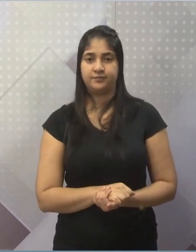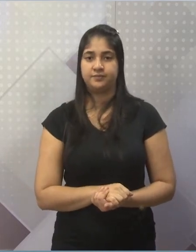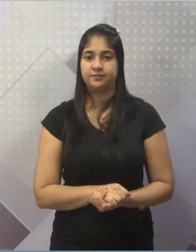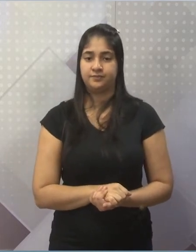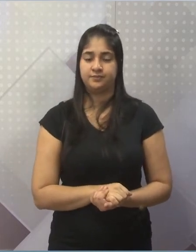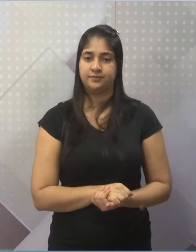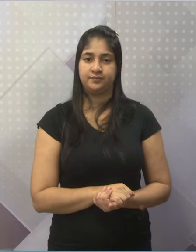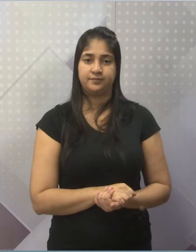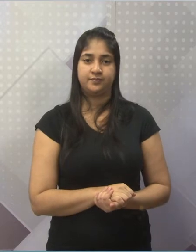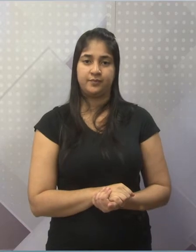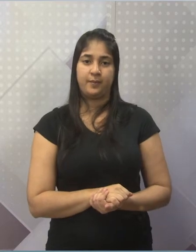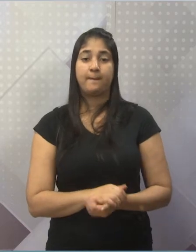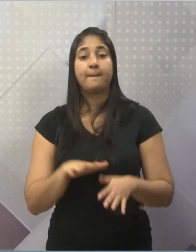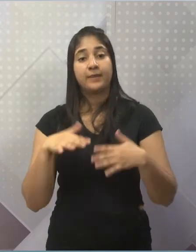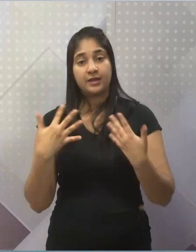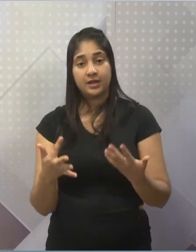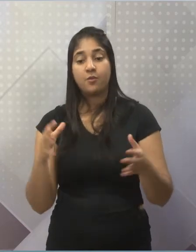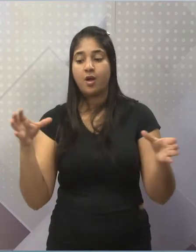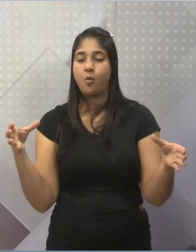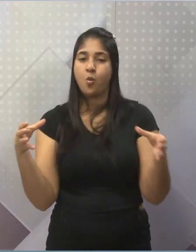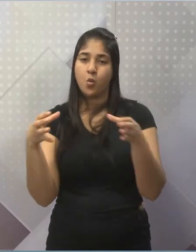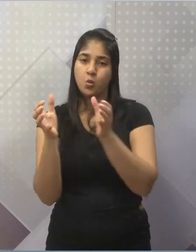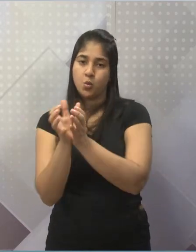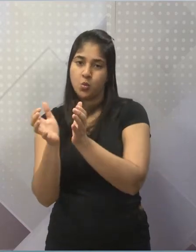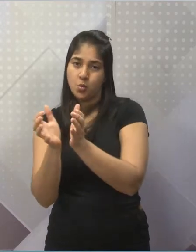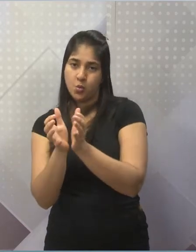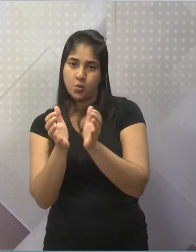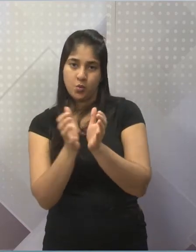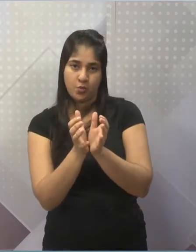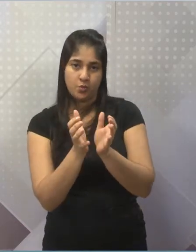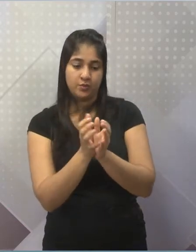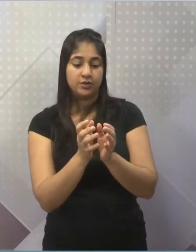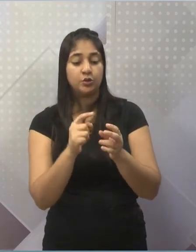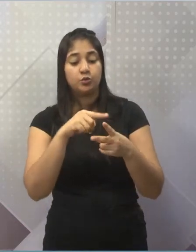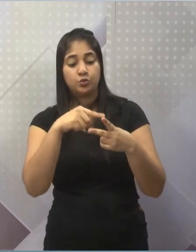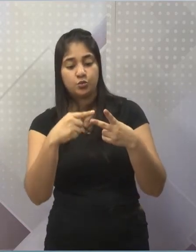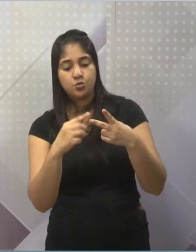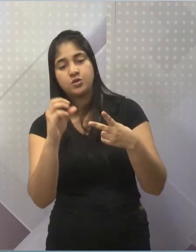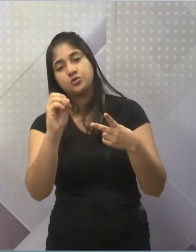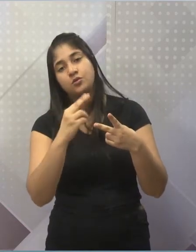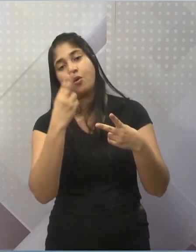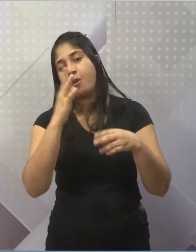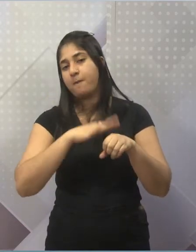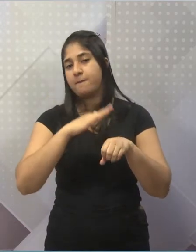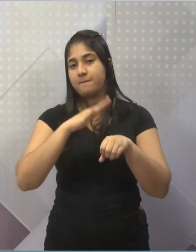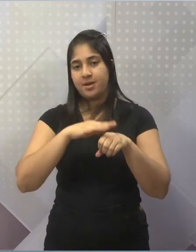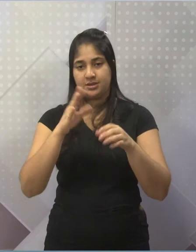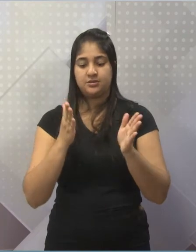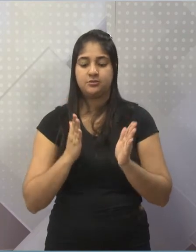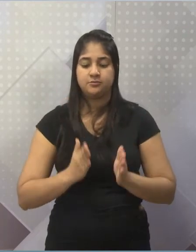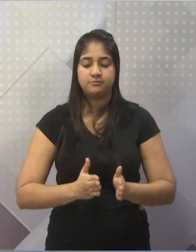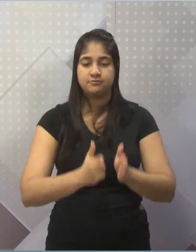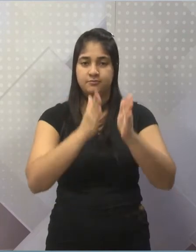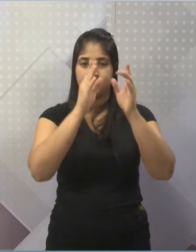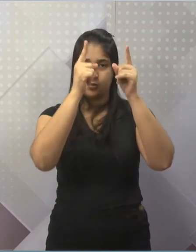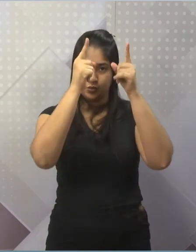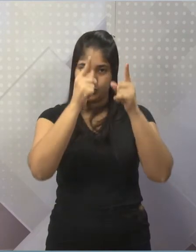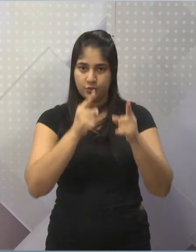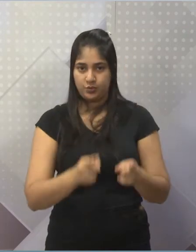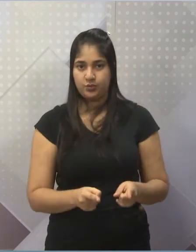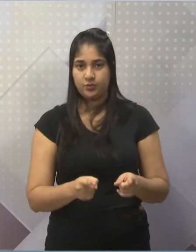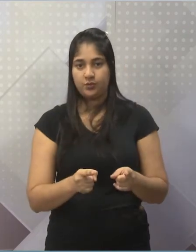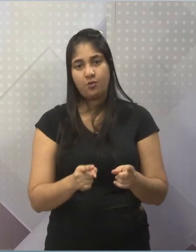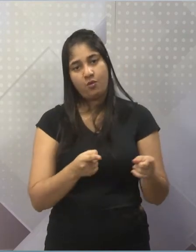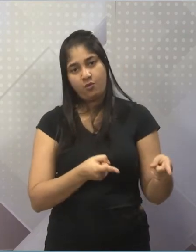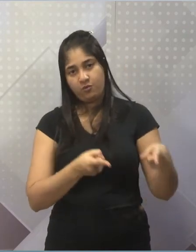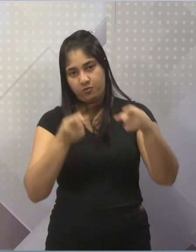Um feixe de retas é um conjunto de duas ou mais retas paralelas. Eu